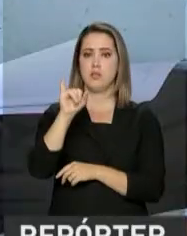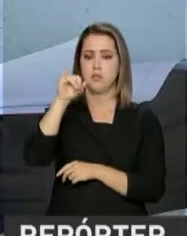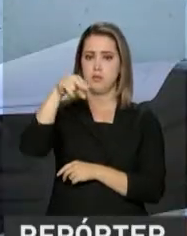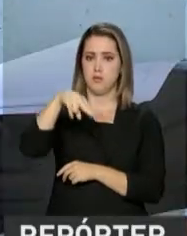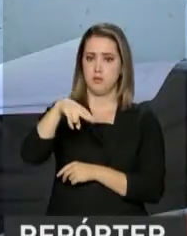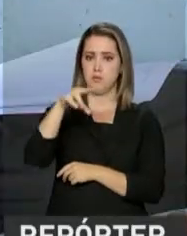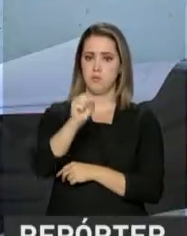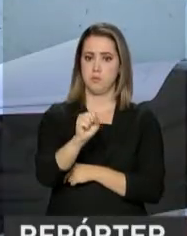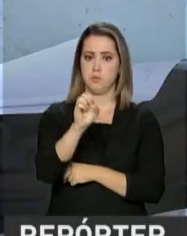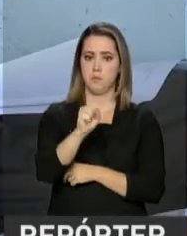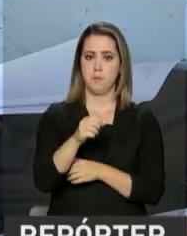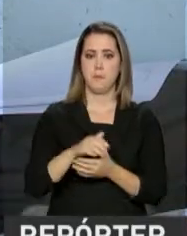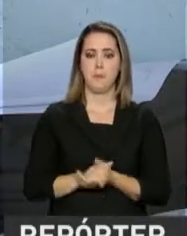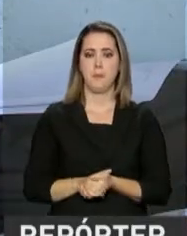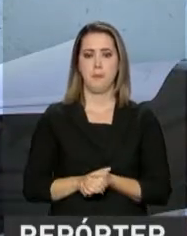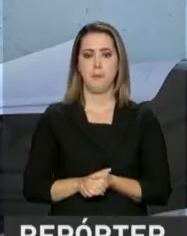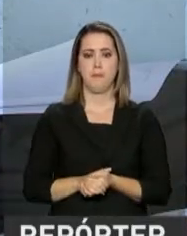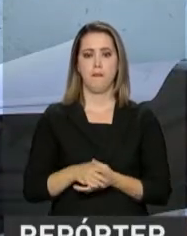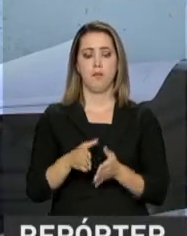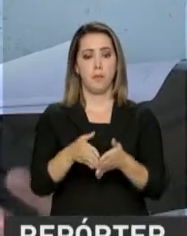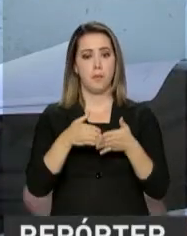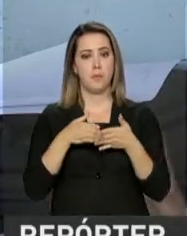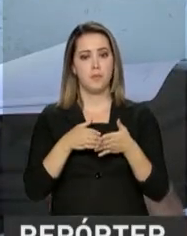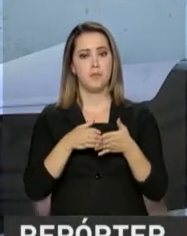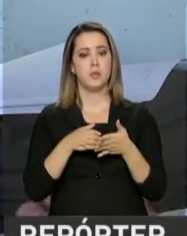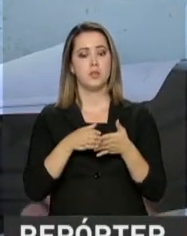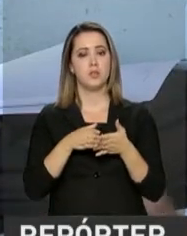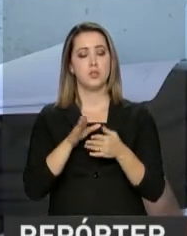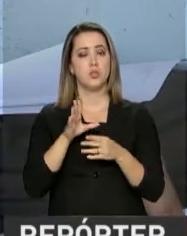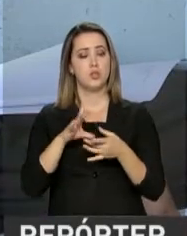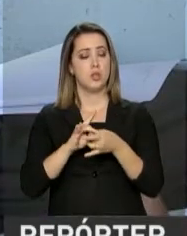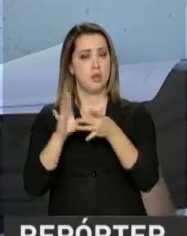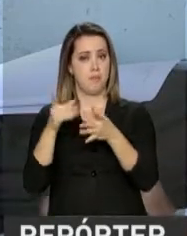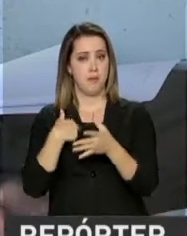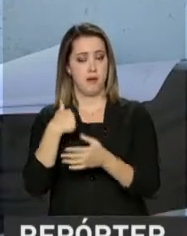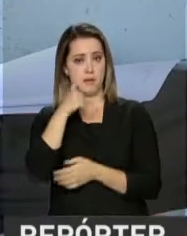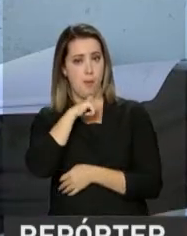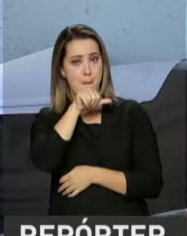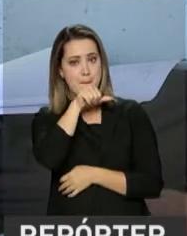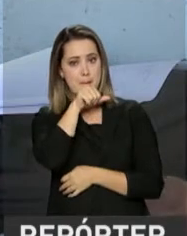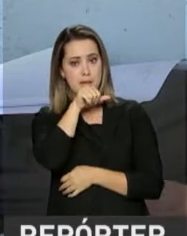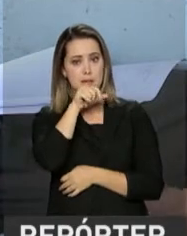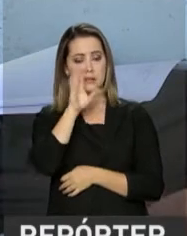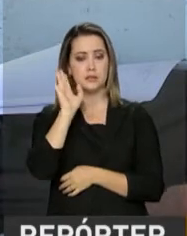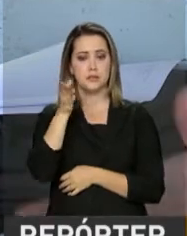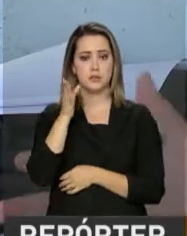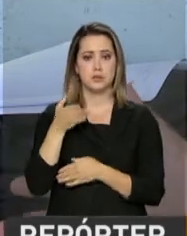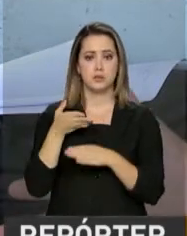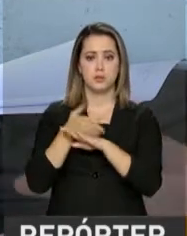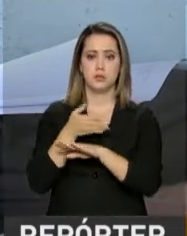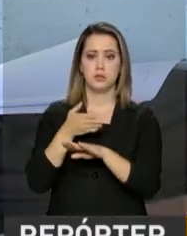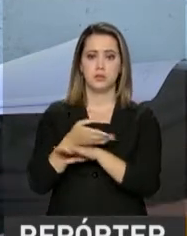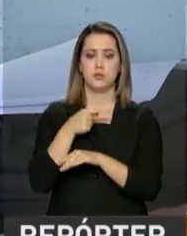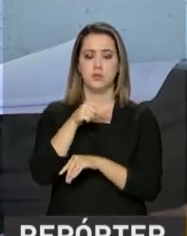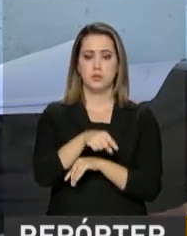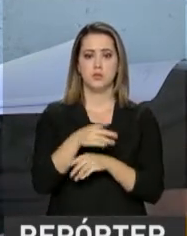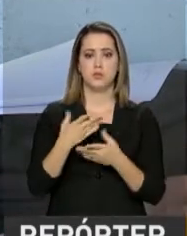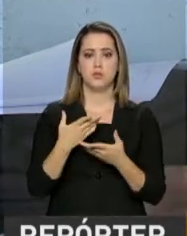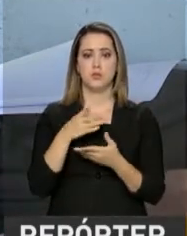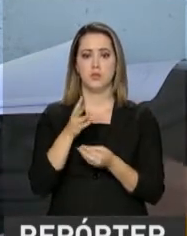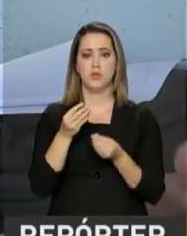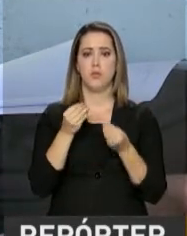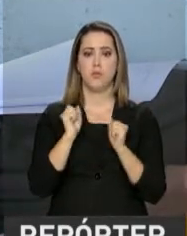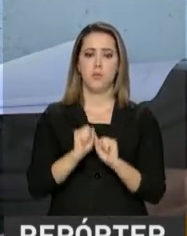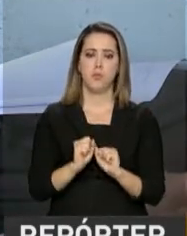Eu vim dar entrada no auxílio maternidade, né? Como eu já corri atrás por aqui, não deu certo, né? Aí eu estou tentando fazer com ele para ver